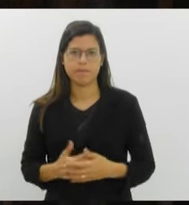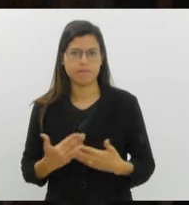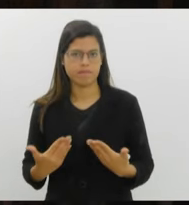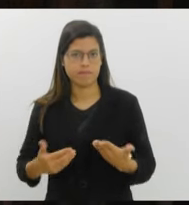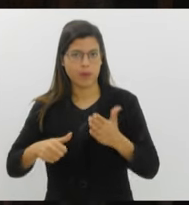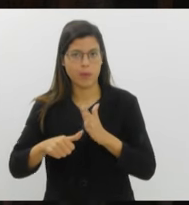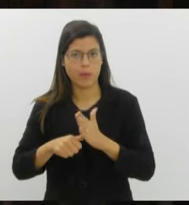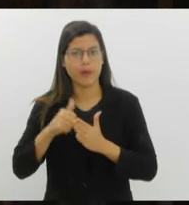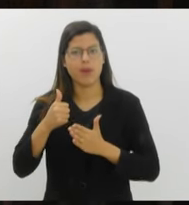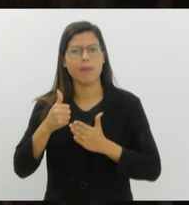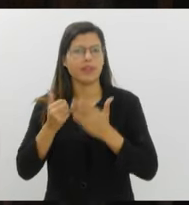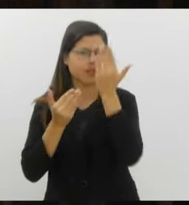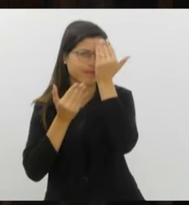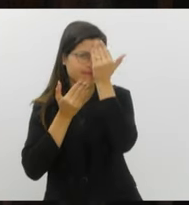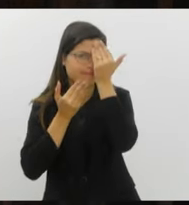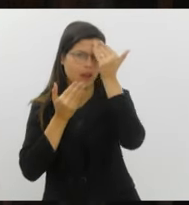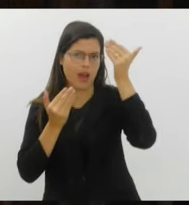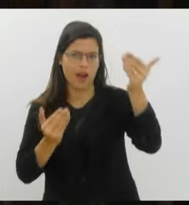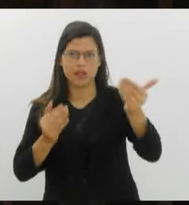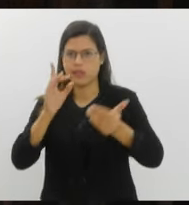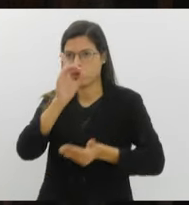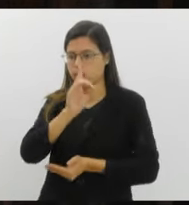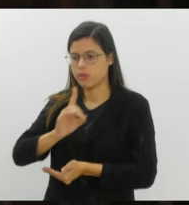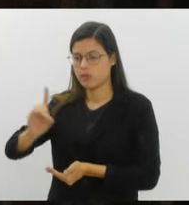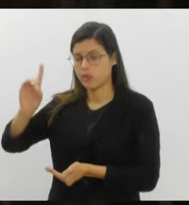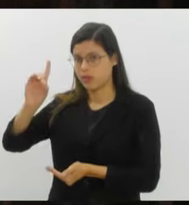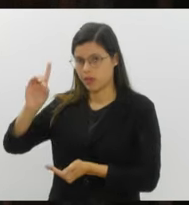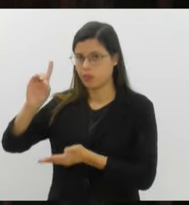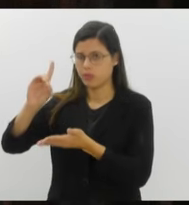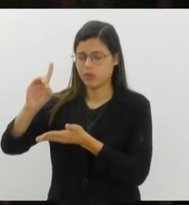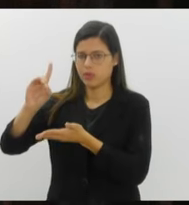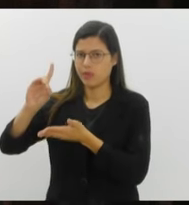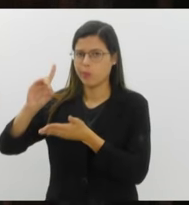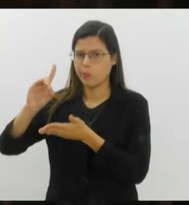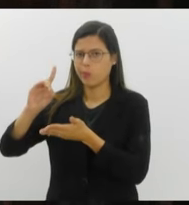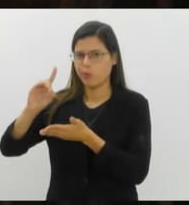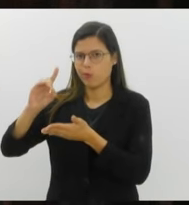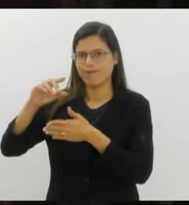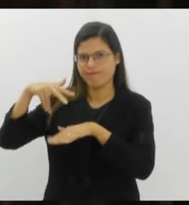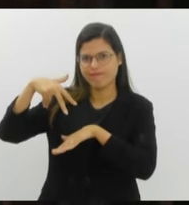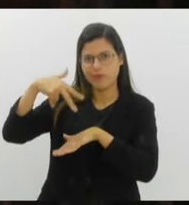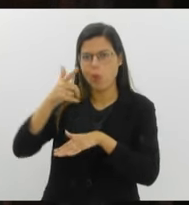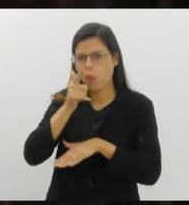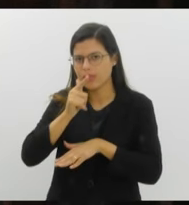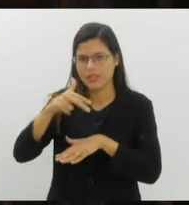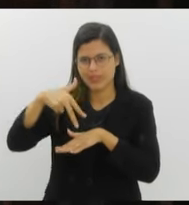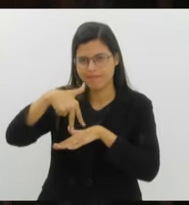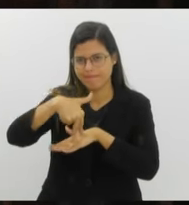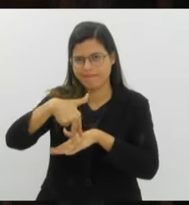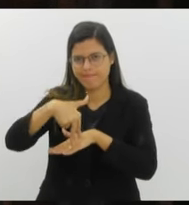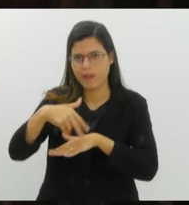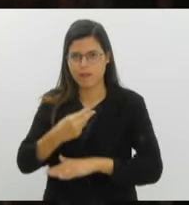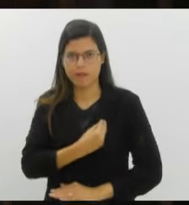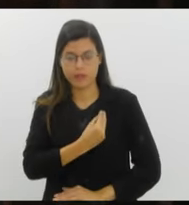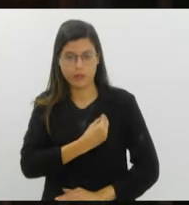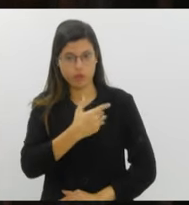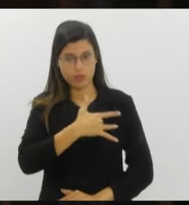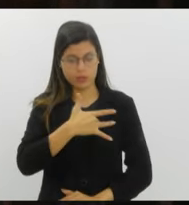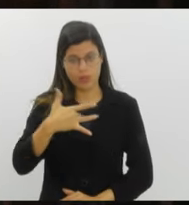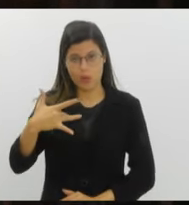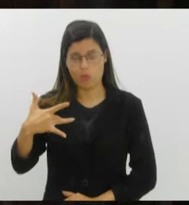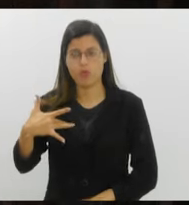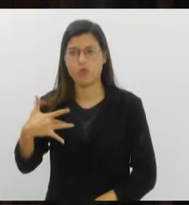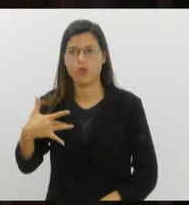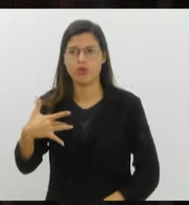primeiramente, minha gratidão a Deus por me manter em pé, com saúde, vivo, com